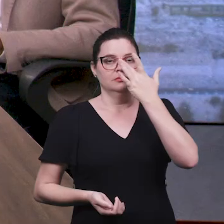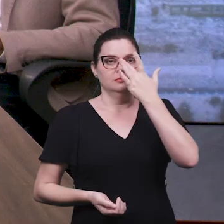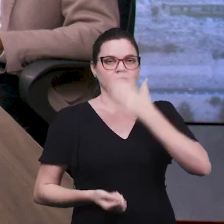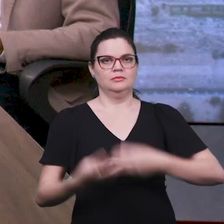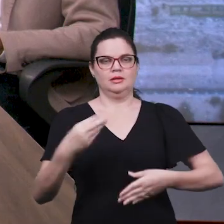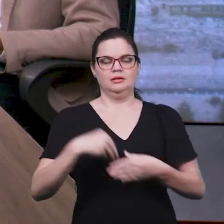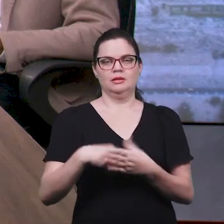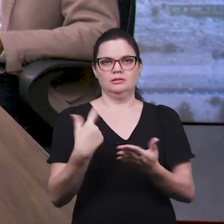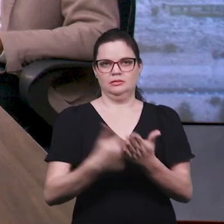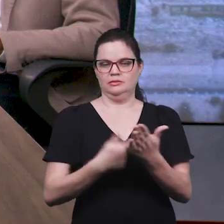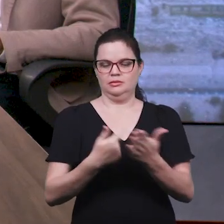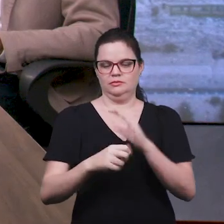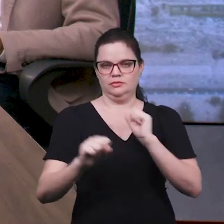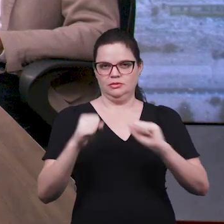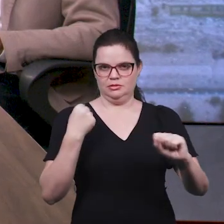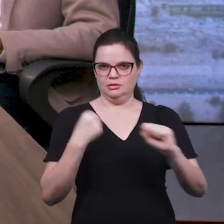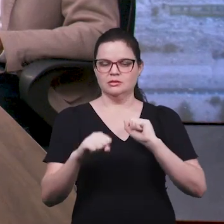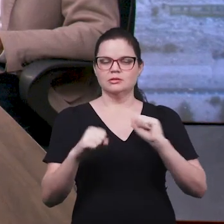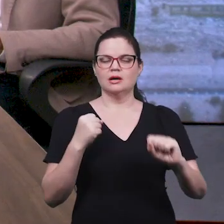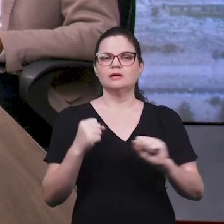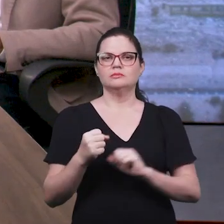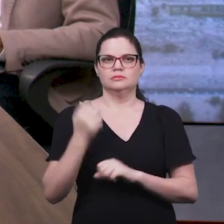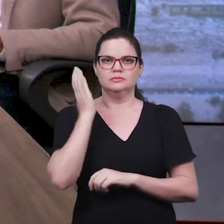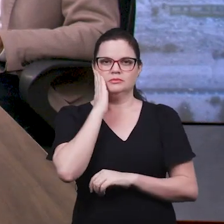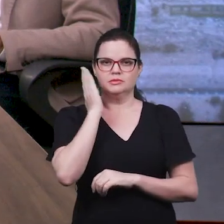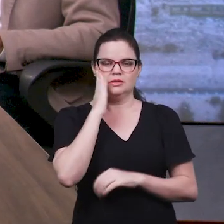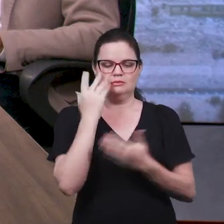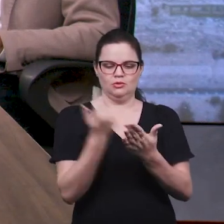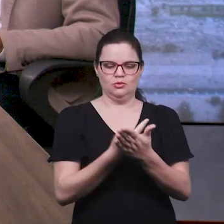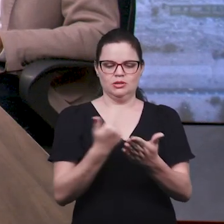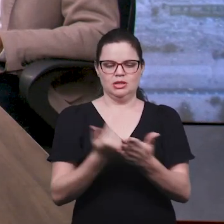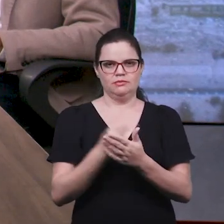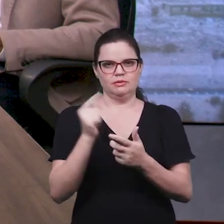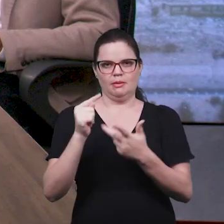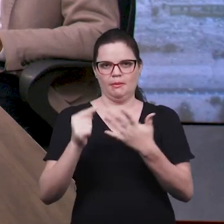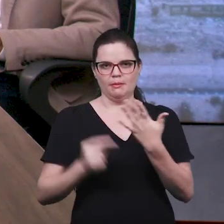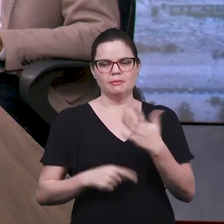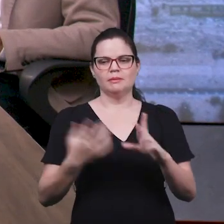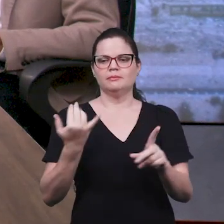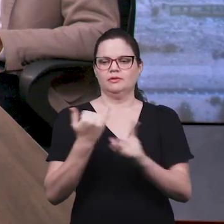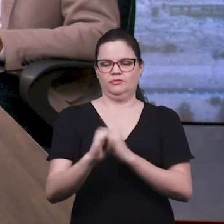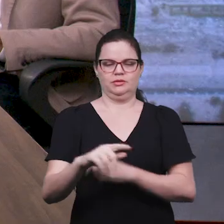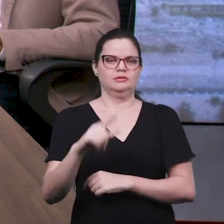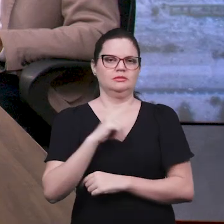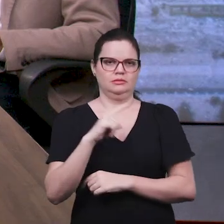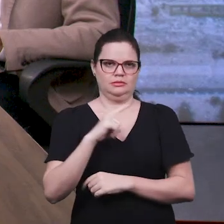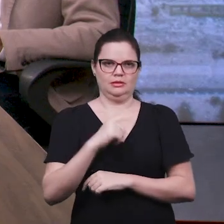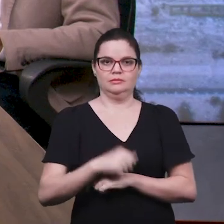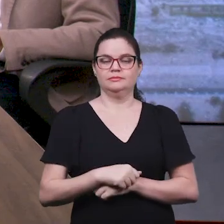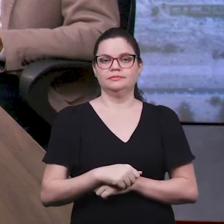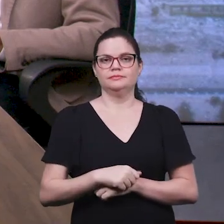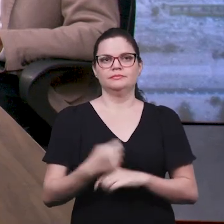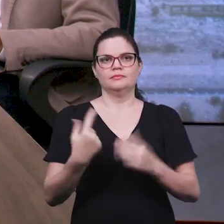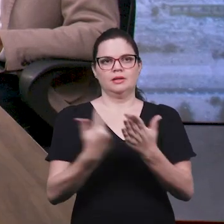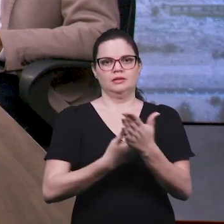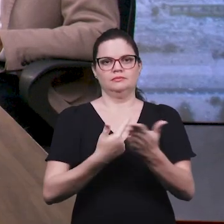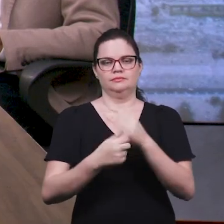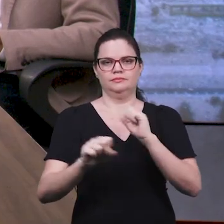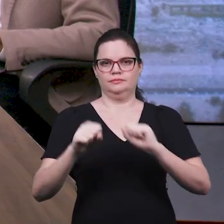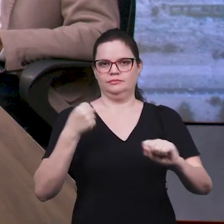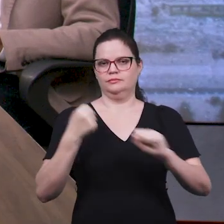o livro de Salmos, como todos os livros da Bíblia, são proféticos. Porém, o livro de Salmos